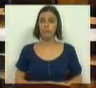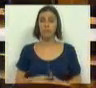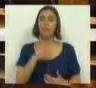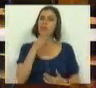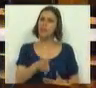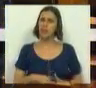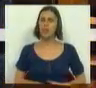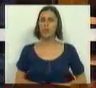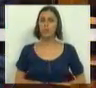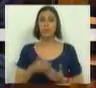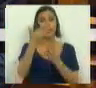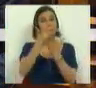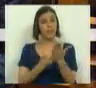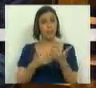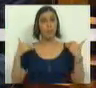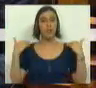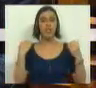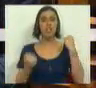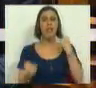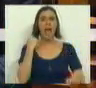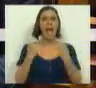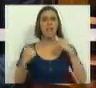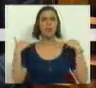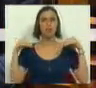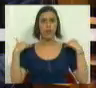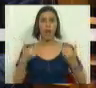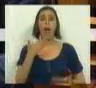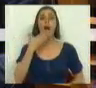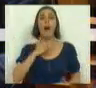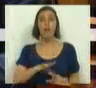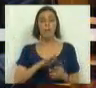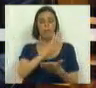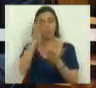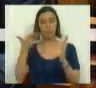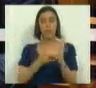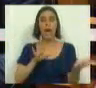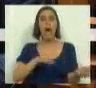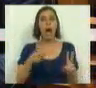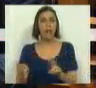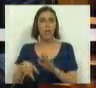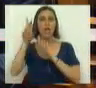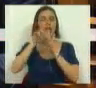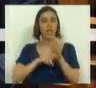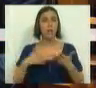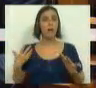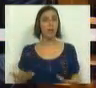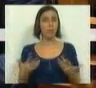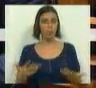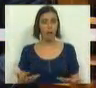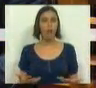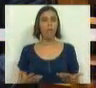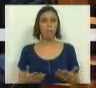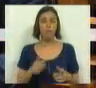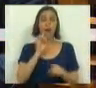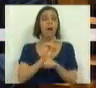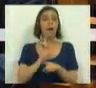Diz o diploma dos ginásios que se aproveita para introduzir alterações ao regime vigente, entre